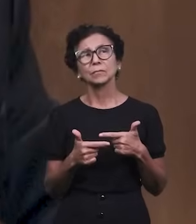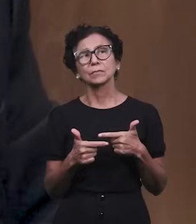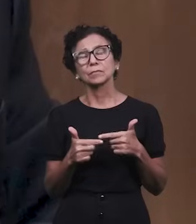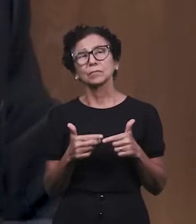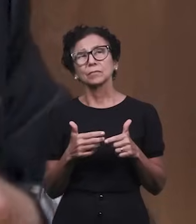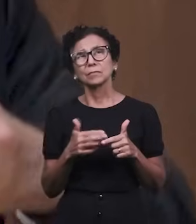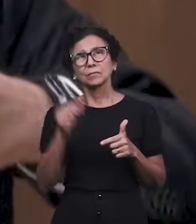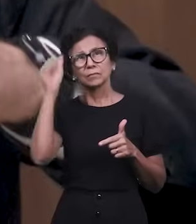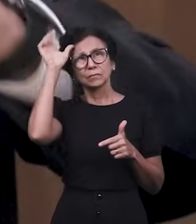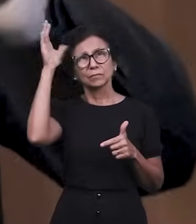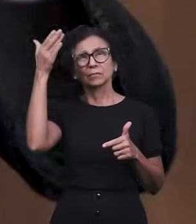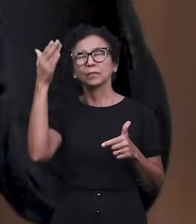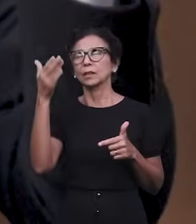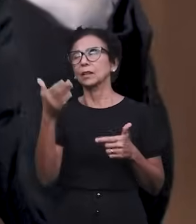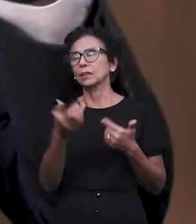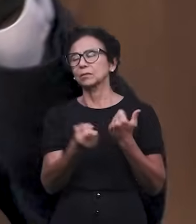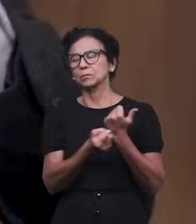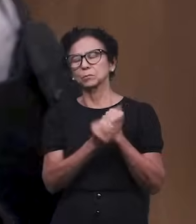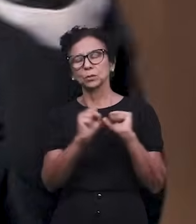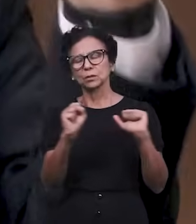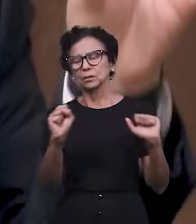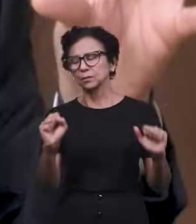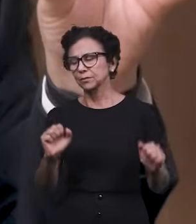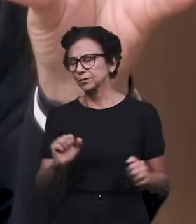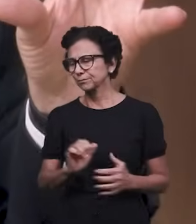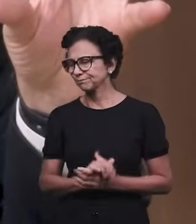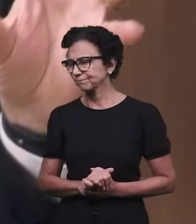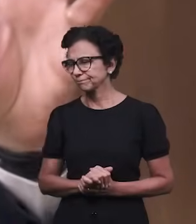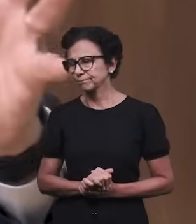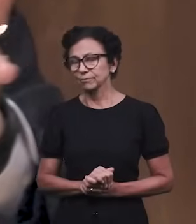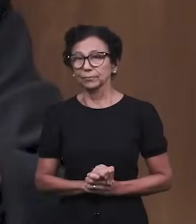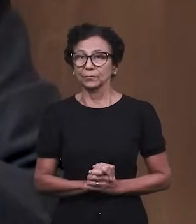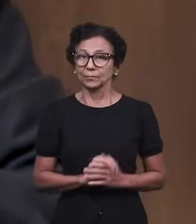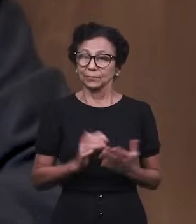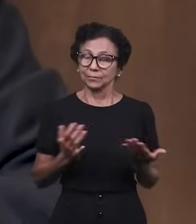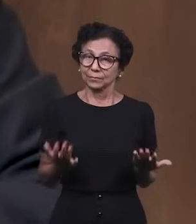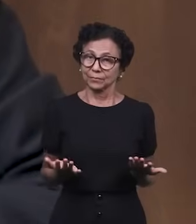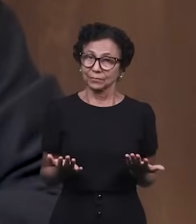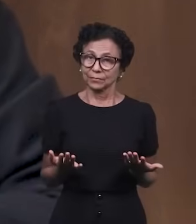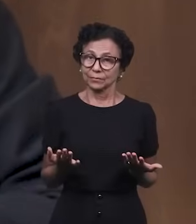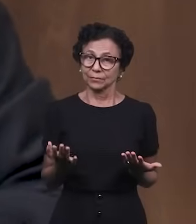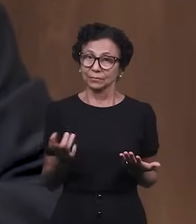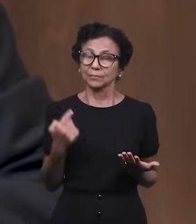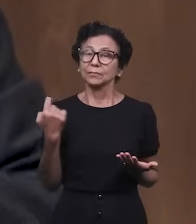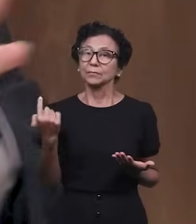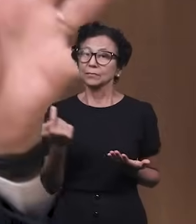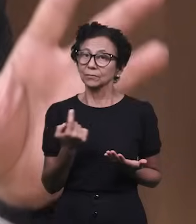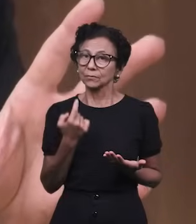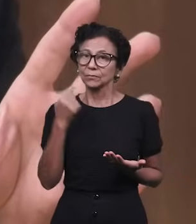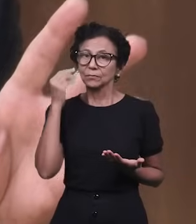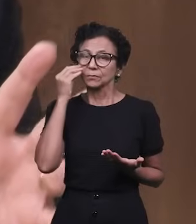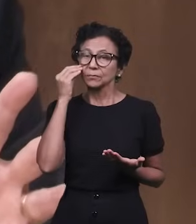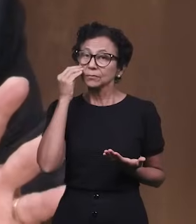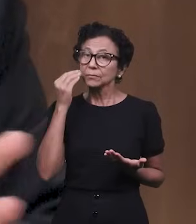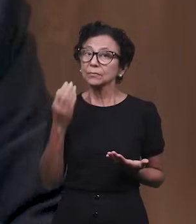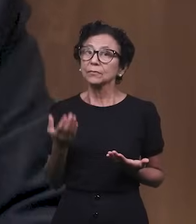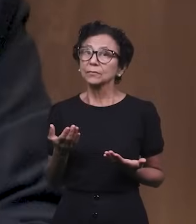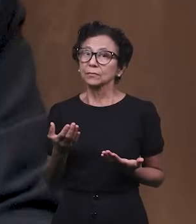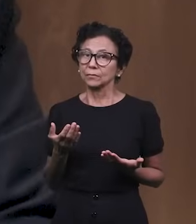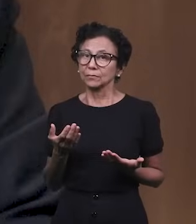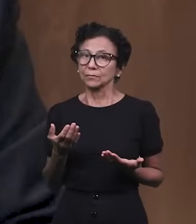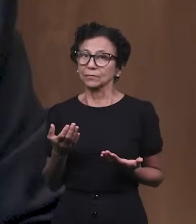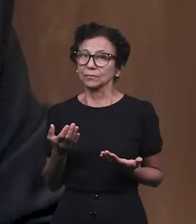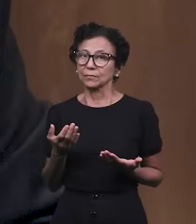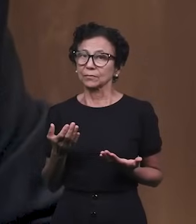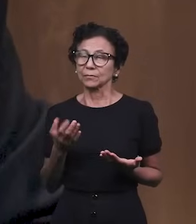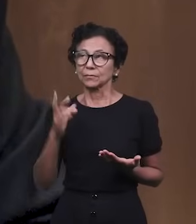impossível. Não sobre certas situações, não há o que fazer. Nós temos que tentar a nossa parte, ok? Mas o Senhor